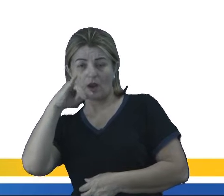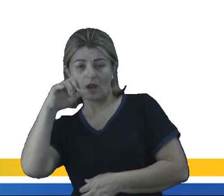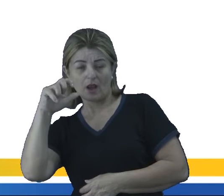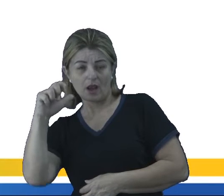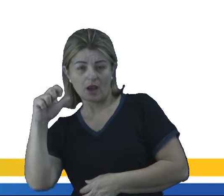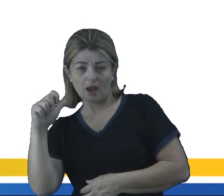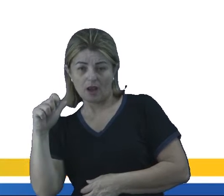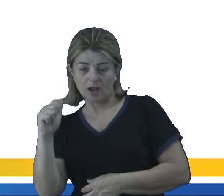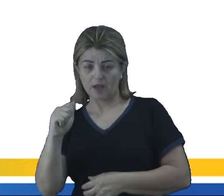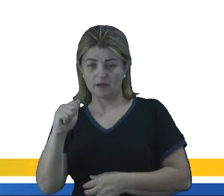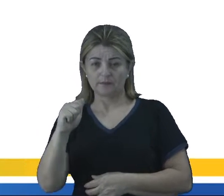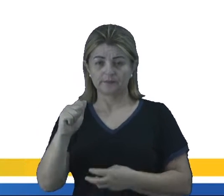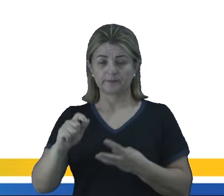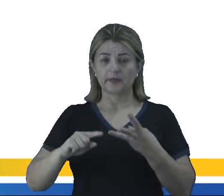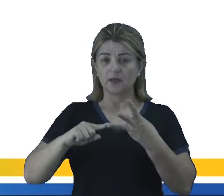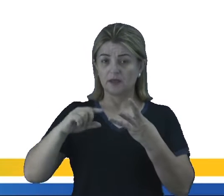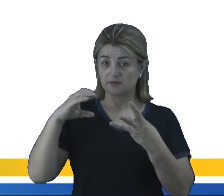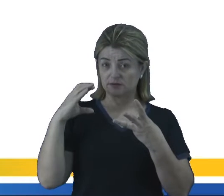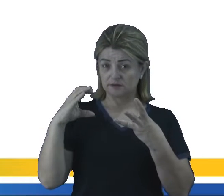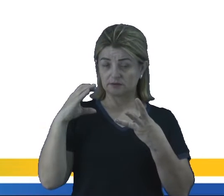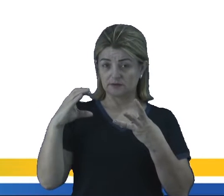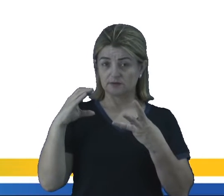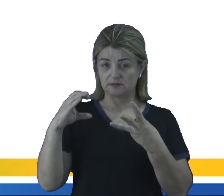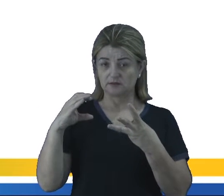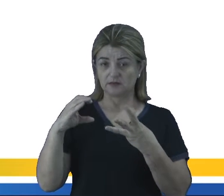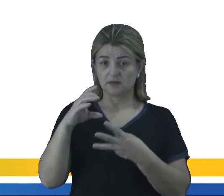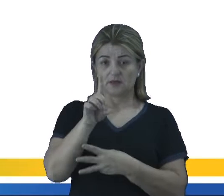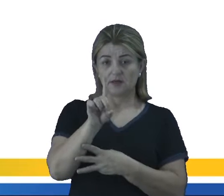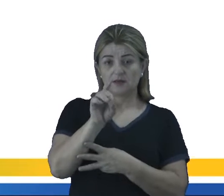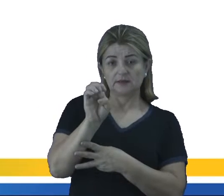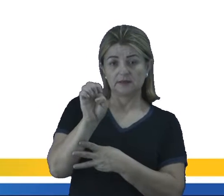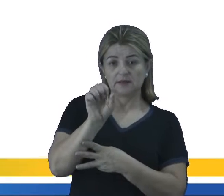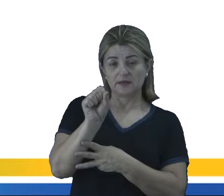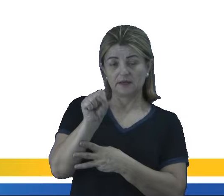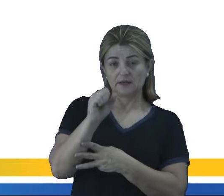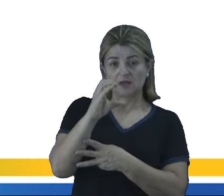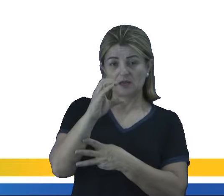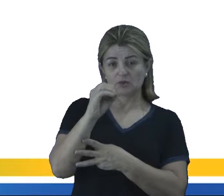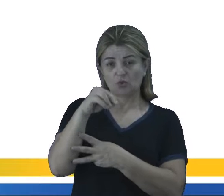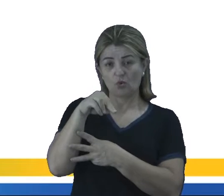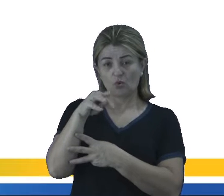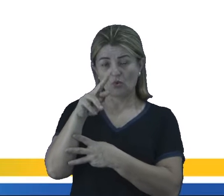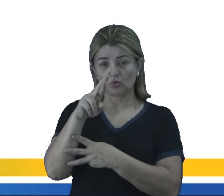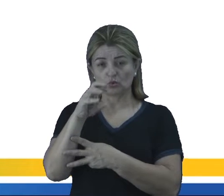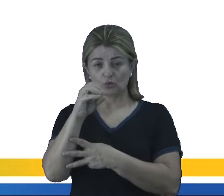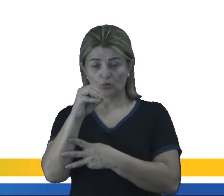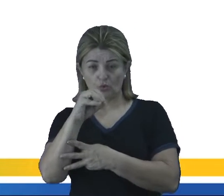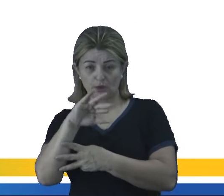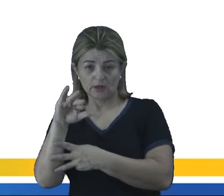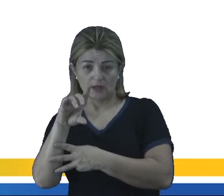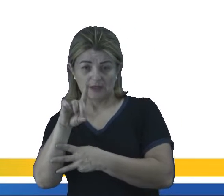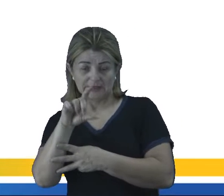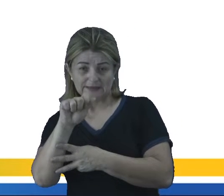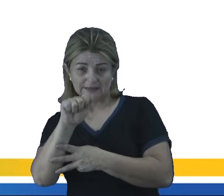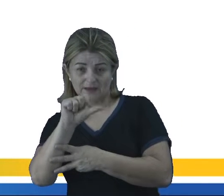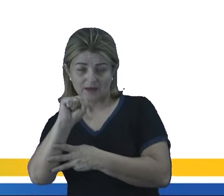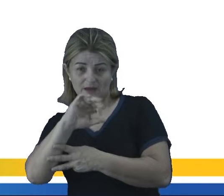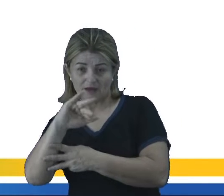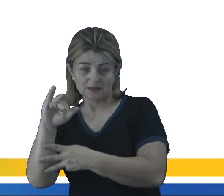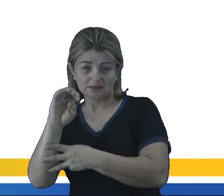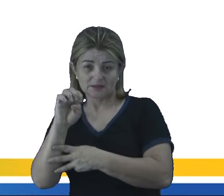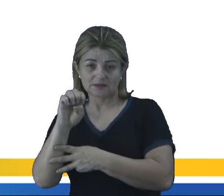se descobrir como um leitor de literatura. Claro que já tem uma galerinha aí que lê há um bom tempo. E sim,